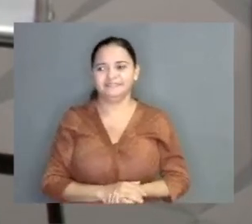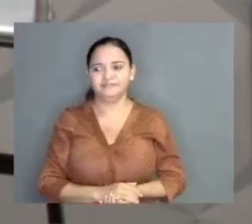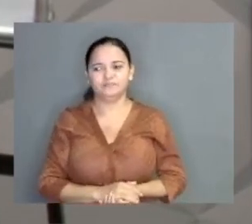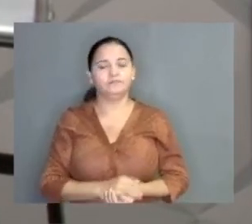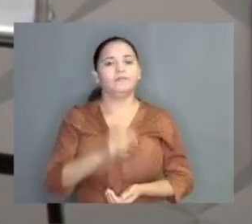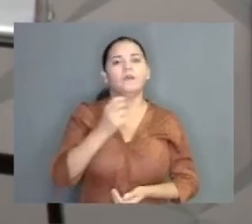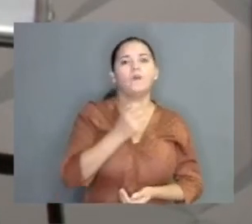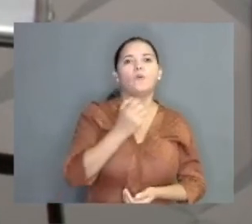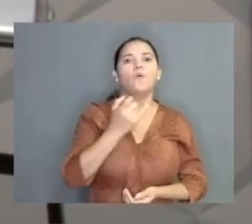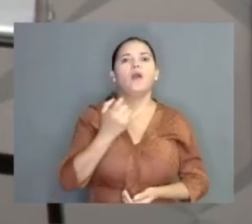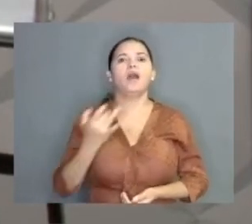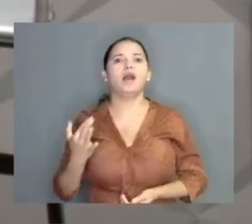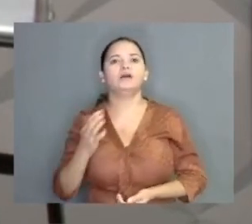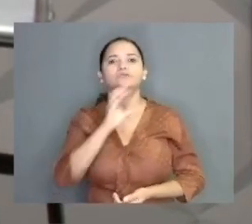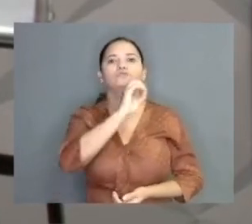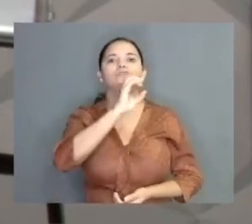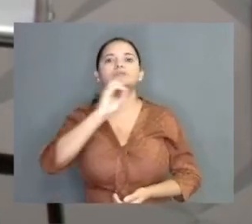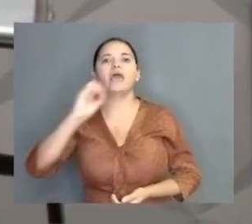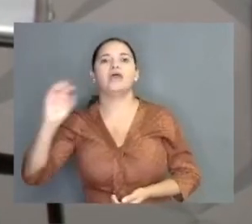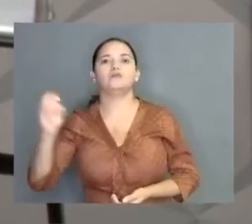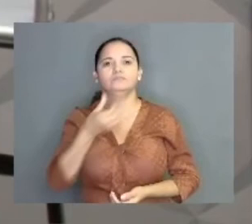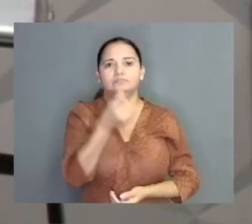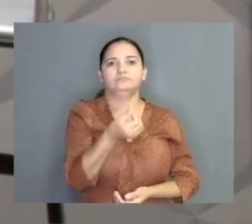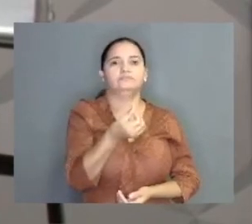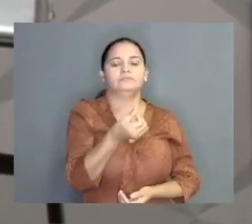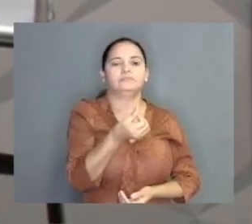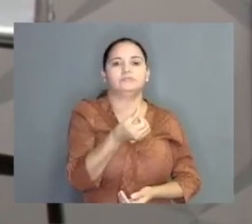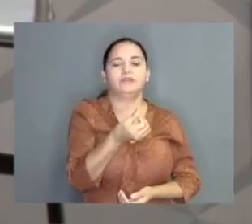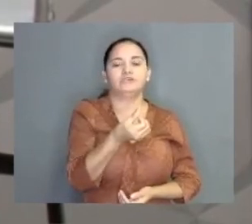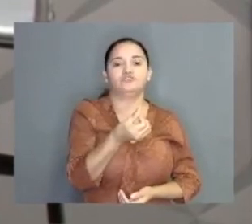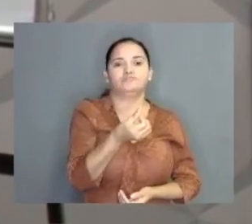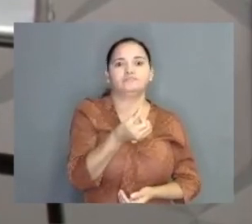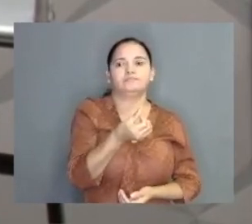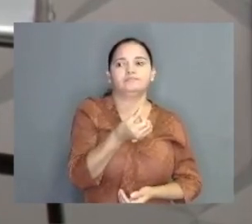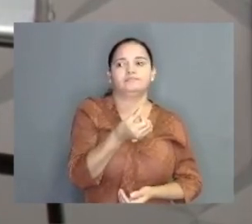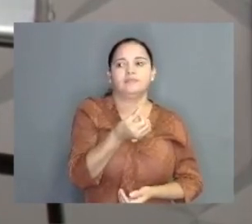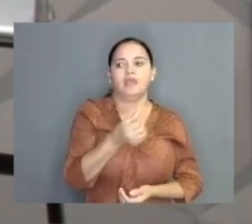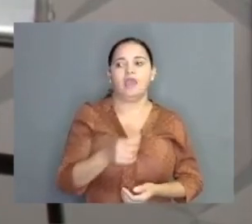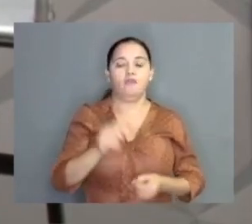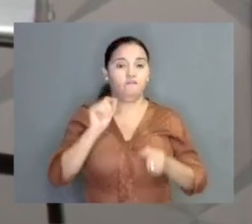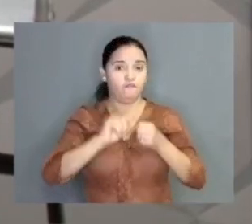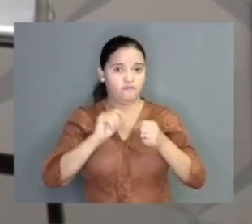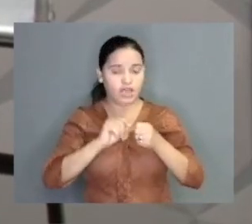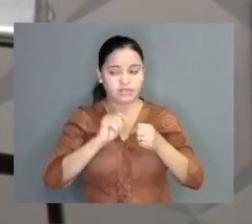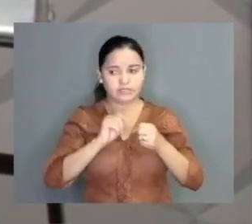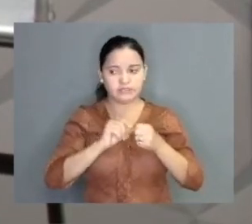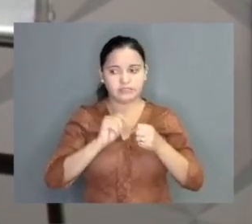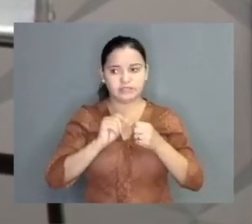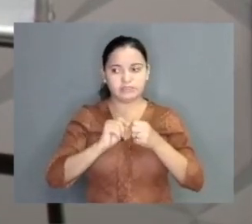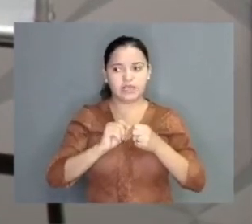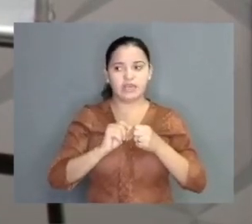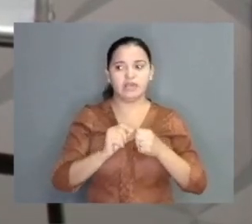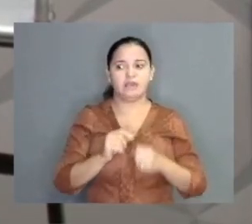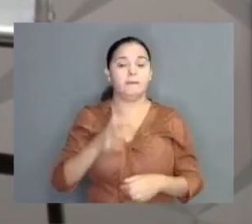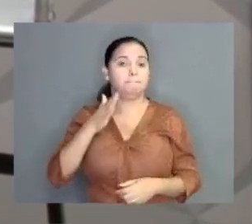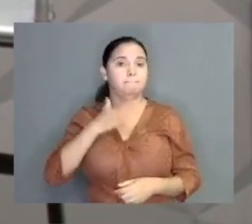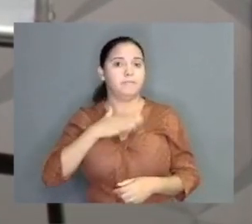Quantos zeros tem na minha divisão? 6. Então eu vou fazer minha vírgula andar 6